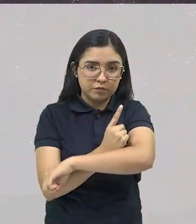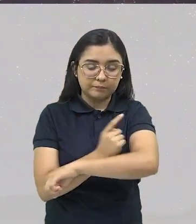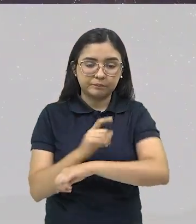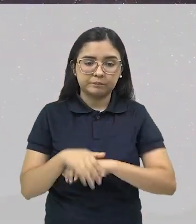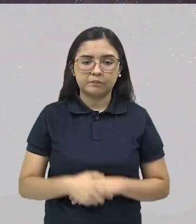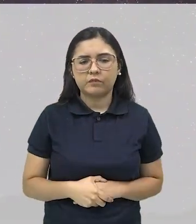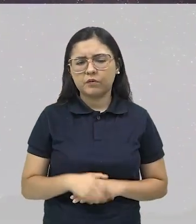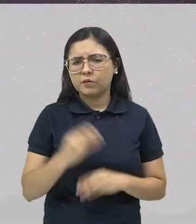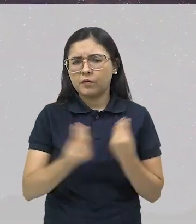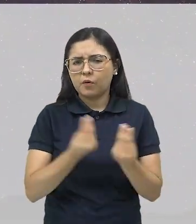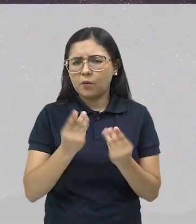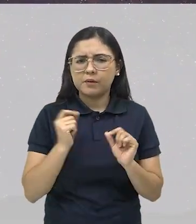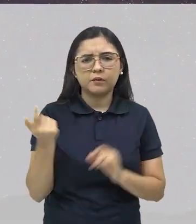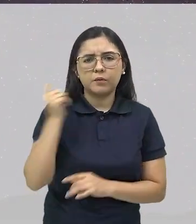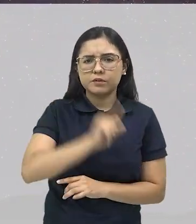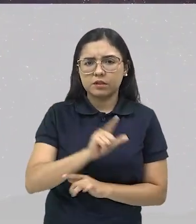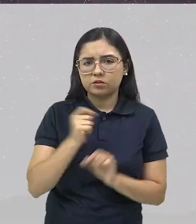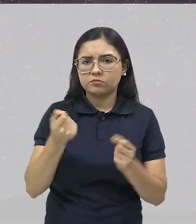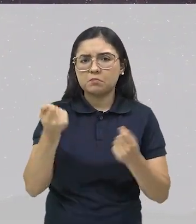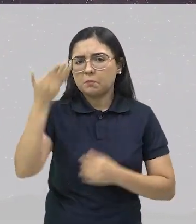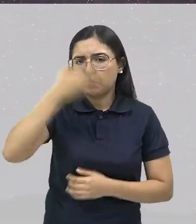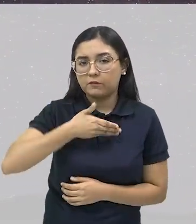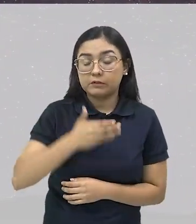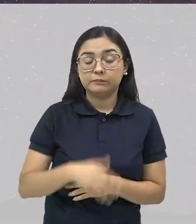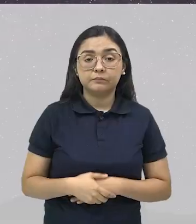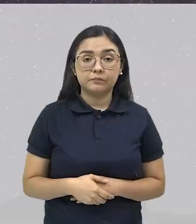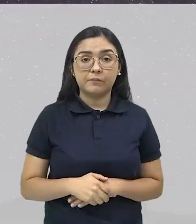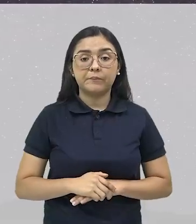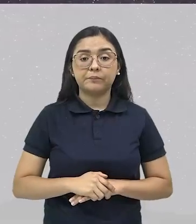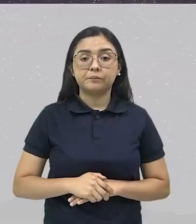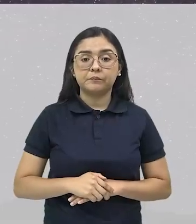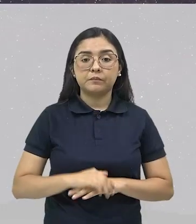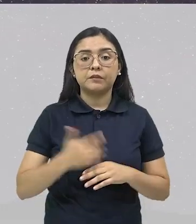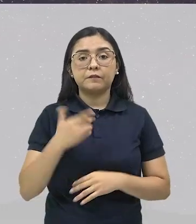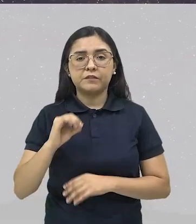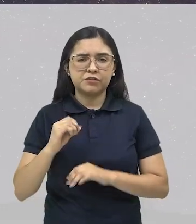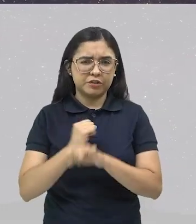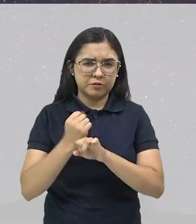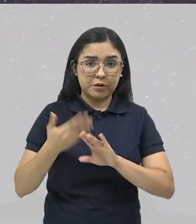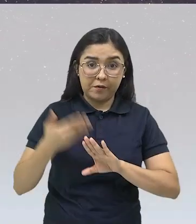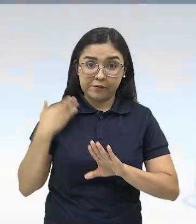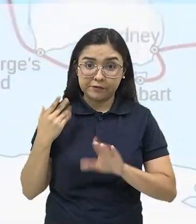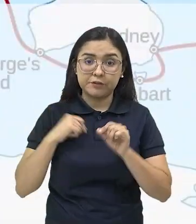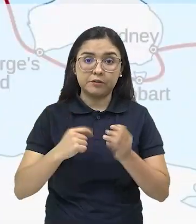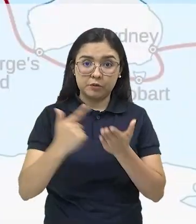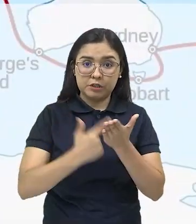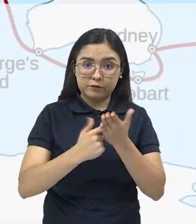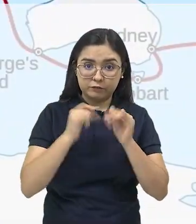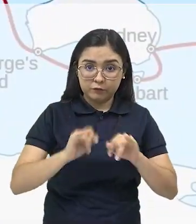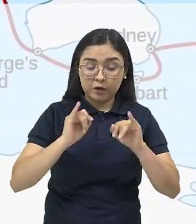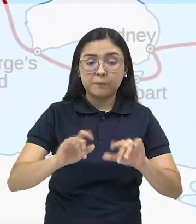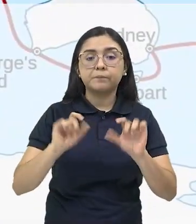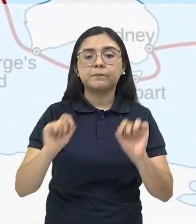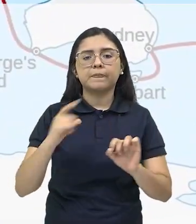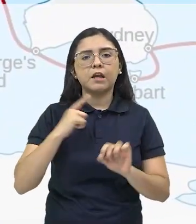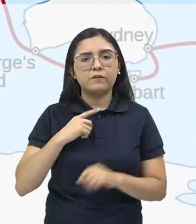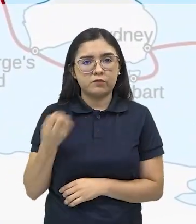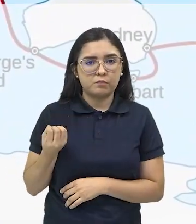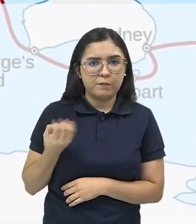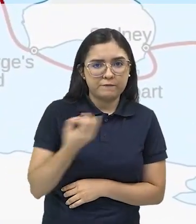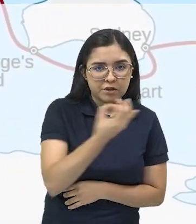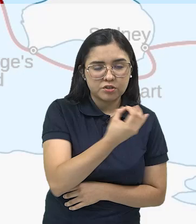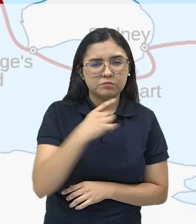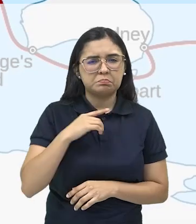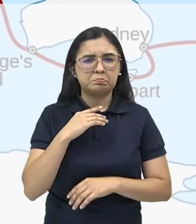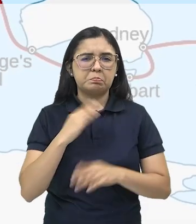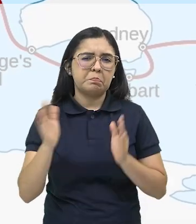E como é que foi que ele conseguiu provar? 20 anos antes de ele publicar o livro dele, ele fez uma longa viagem que